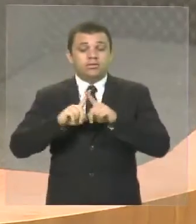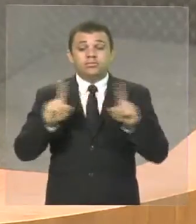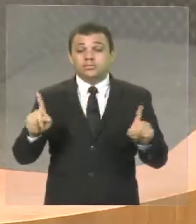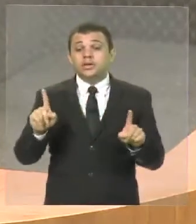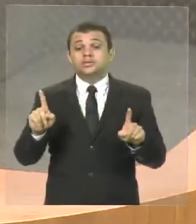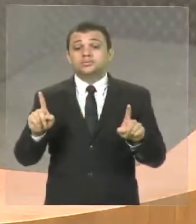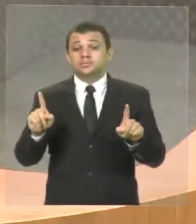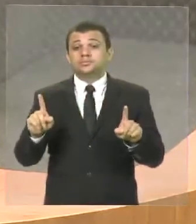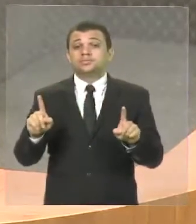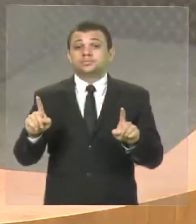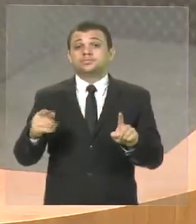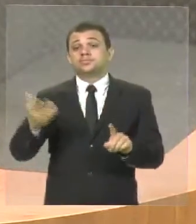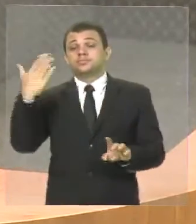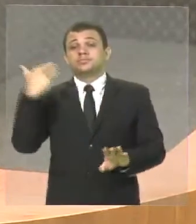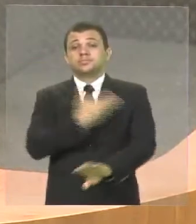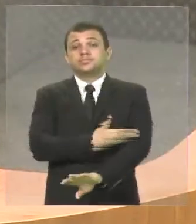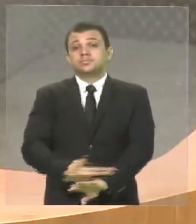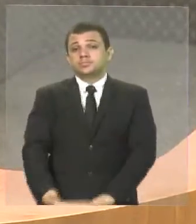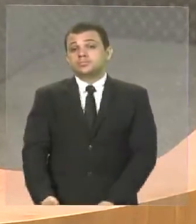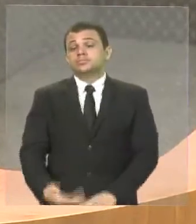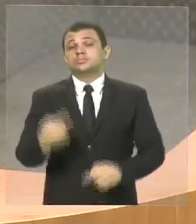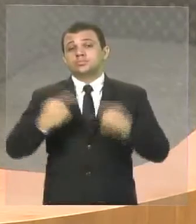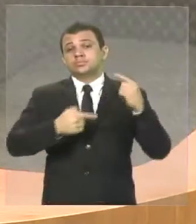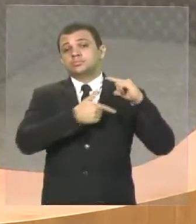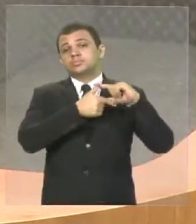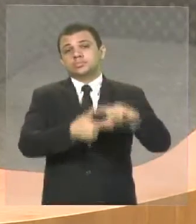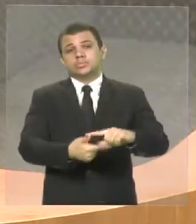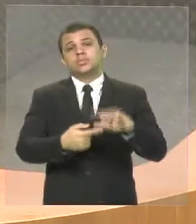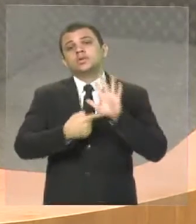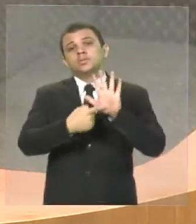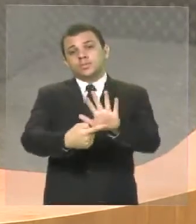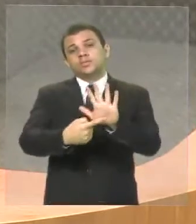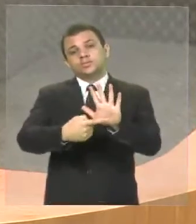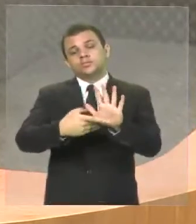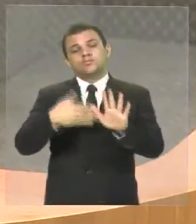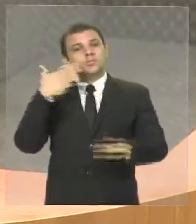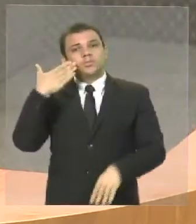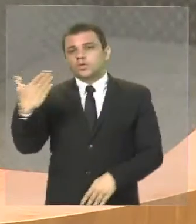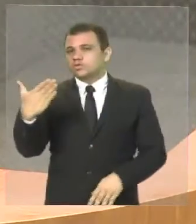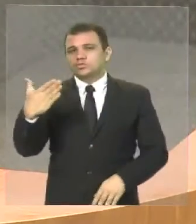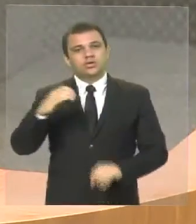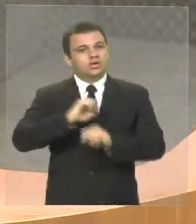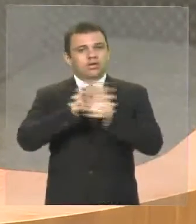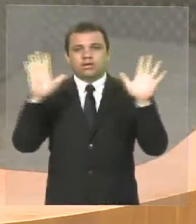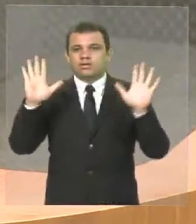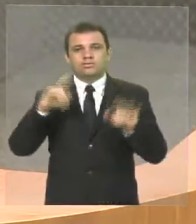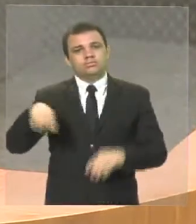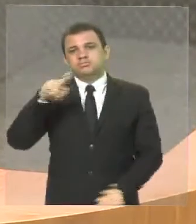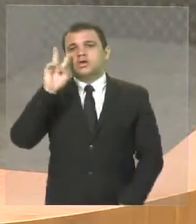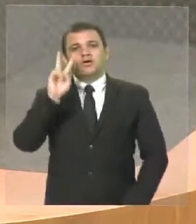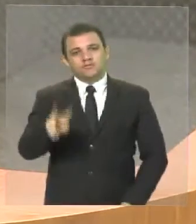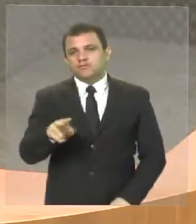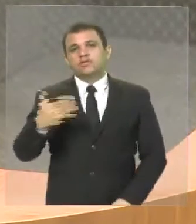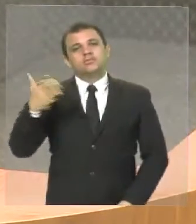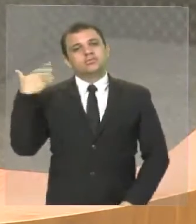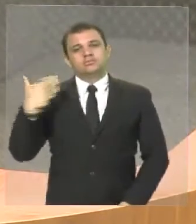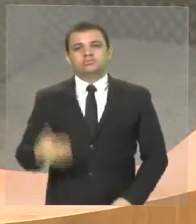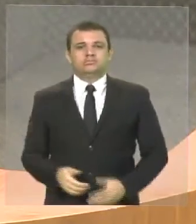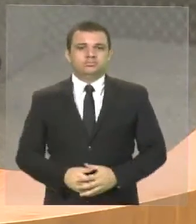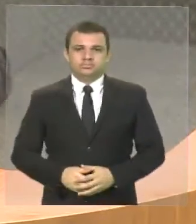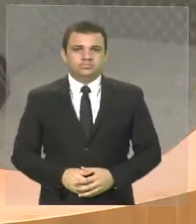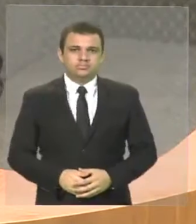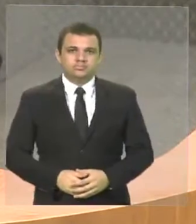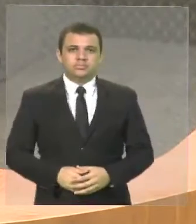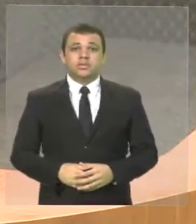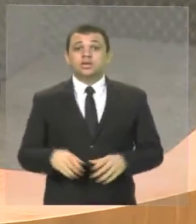colocada em prática diante dos nossos olhos. E, senhoras e senhores,